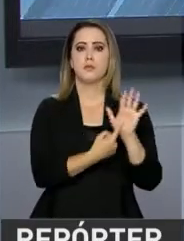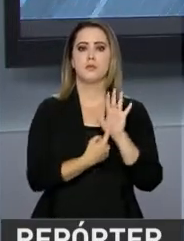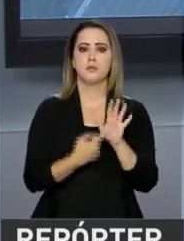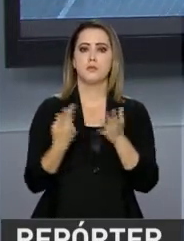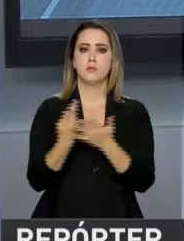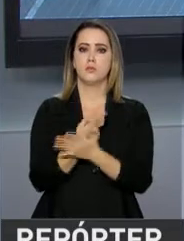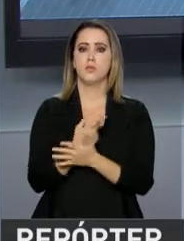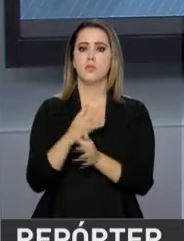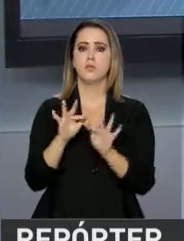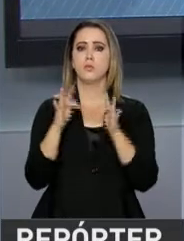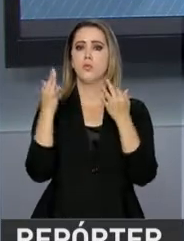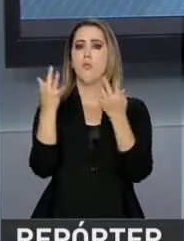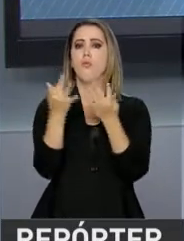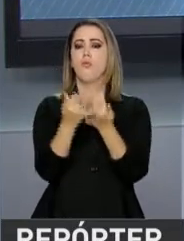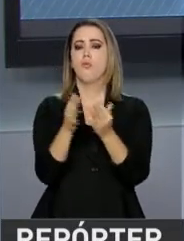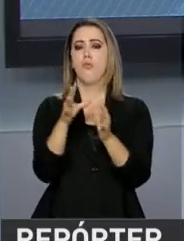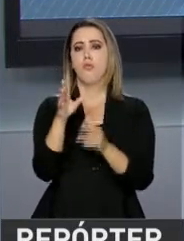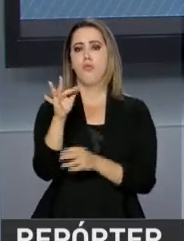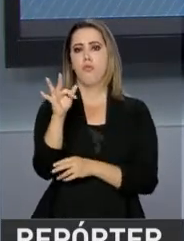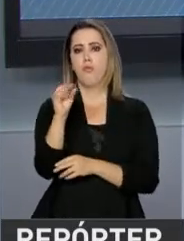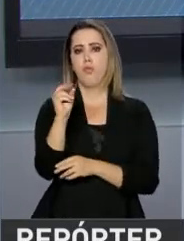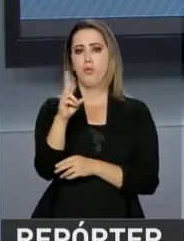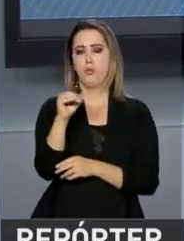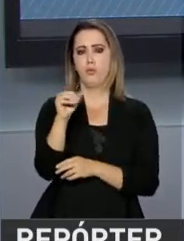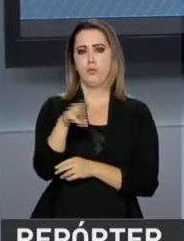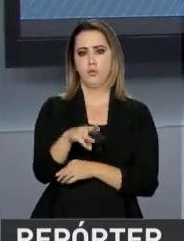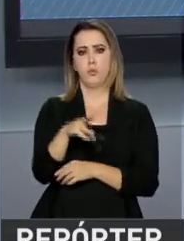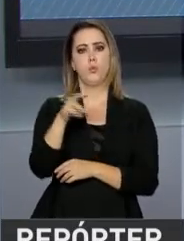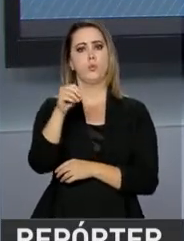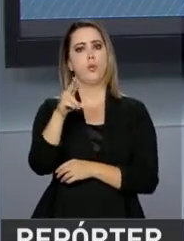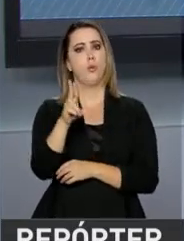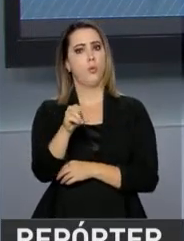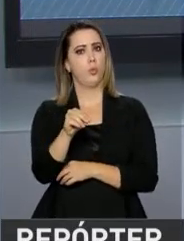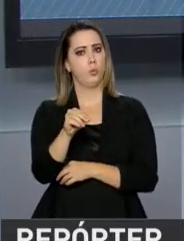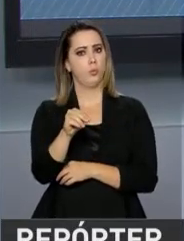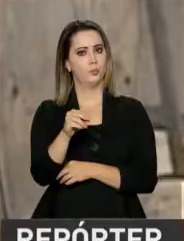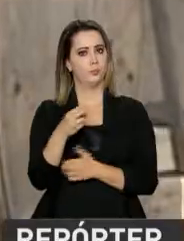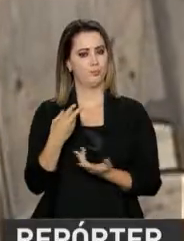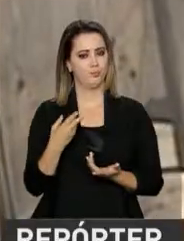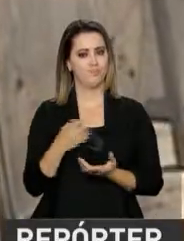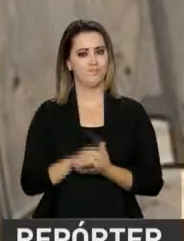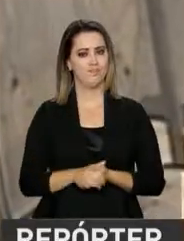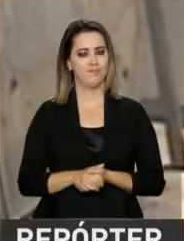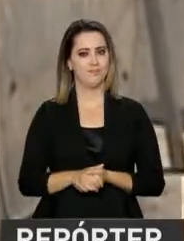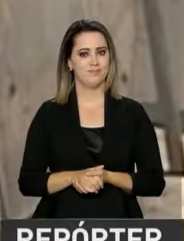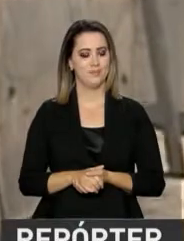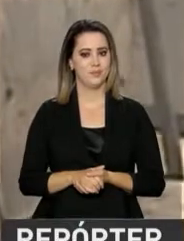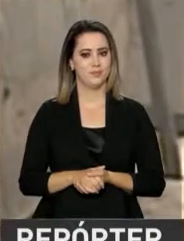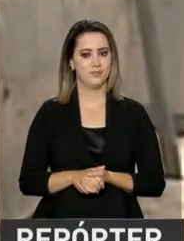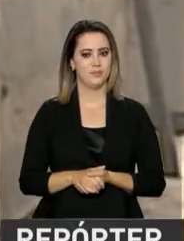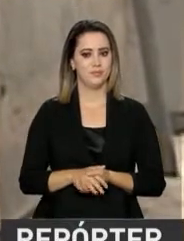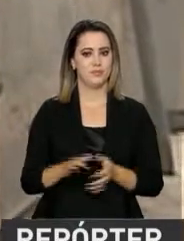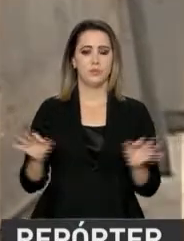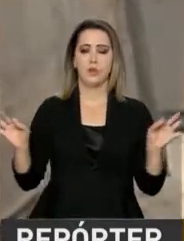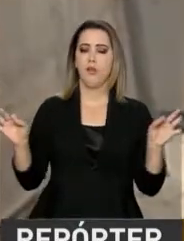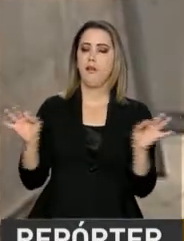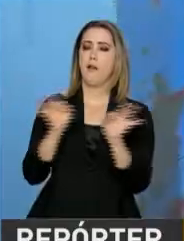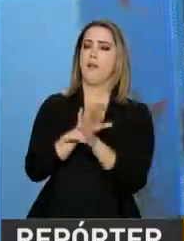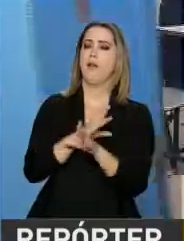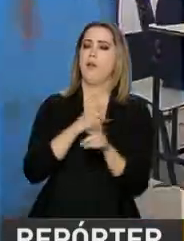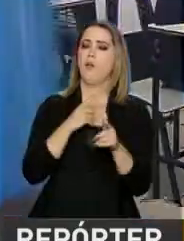o fórum político de alto nível da organização das nações unidas a onu erradicação da pobreza